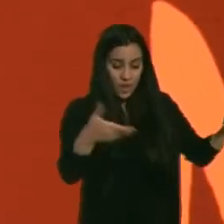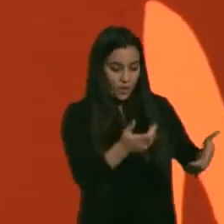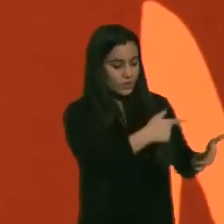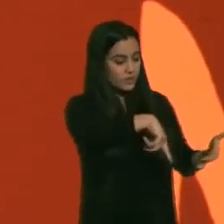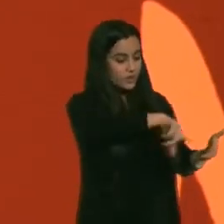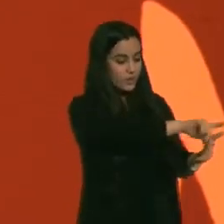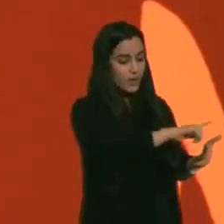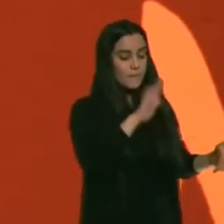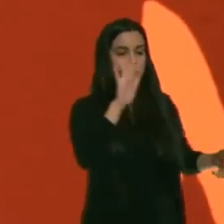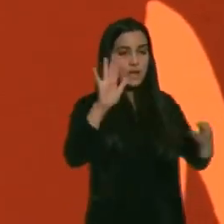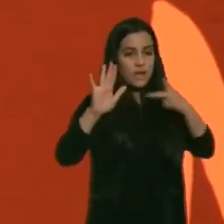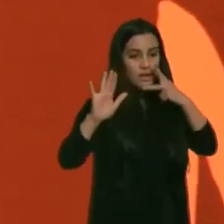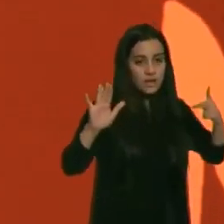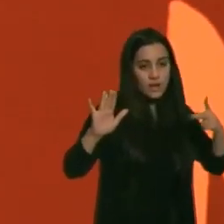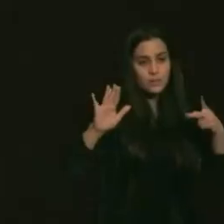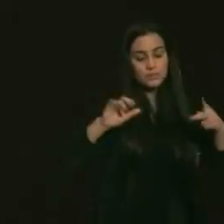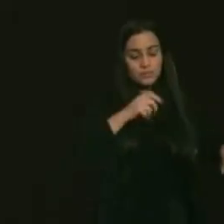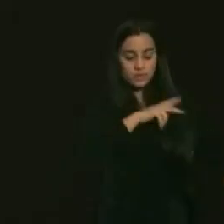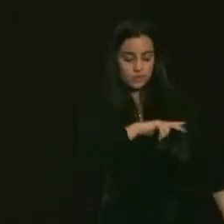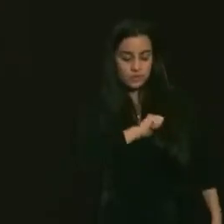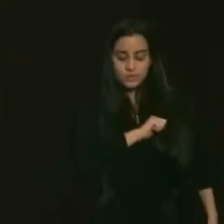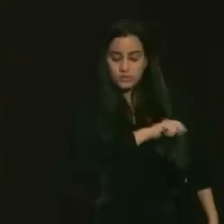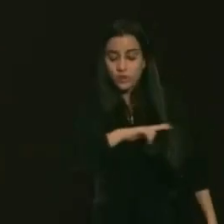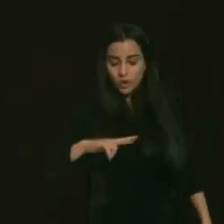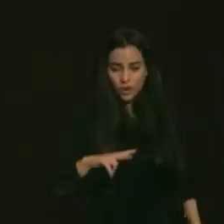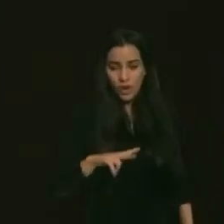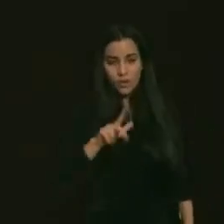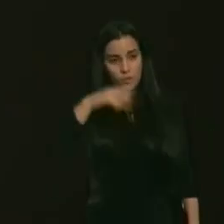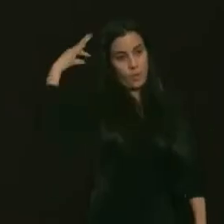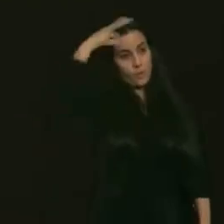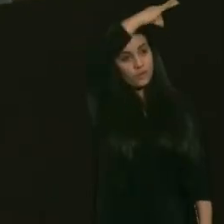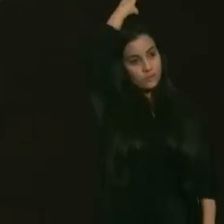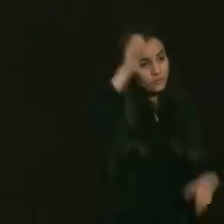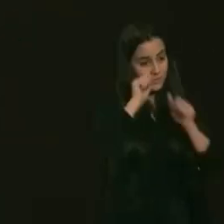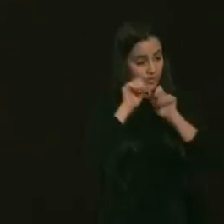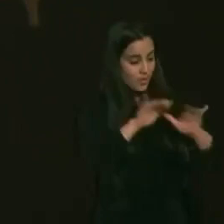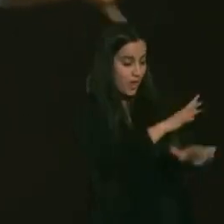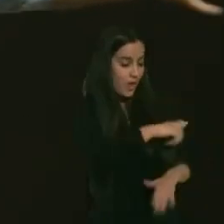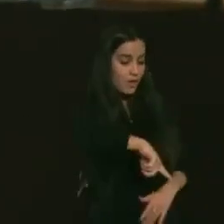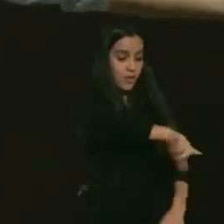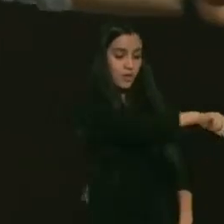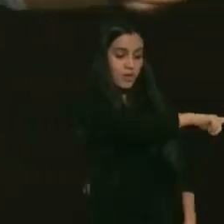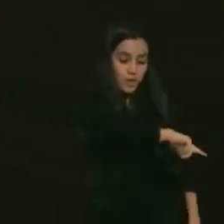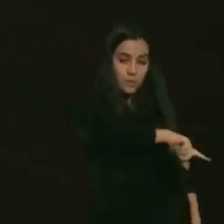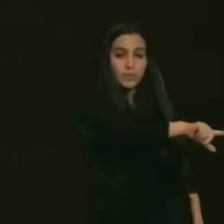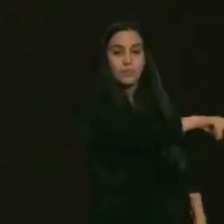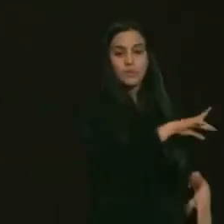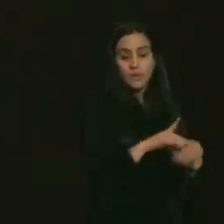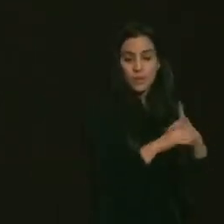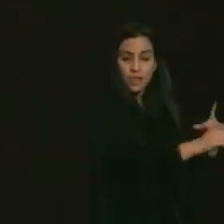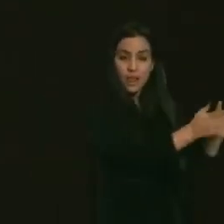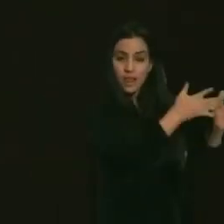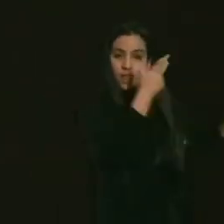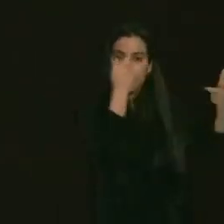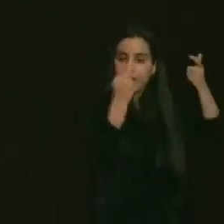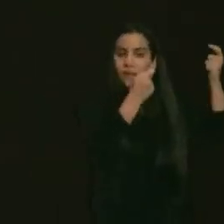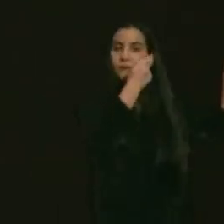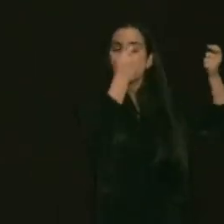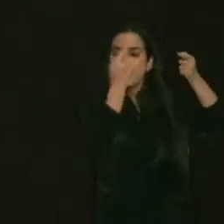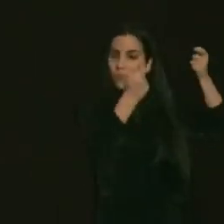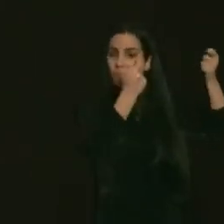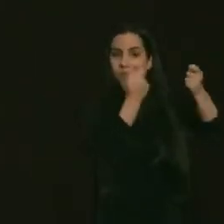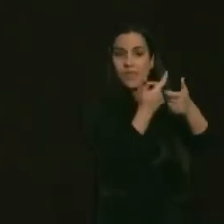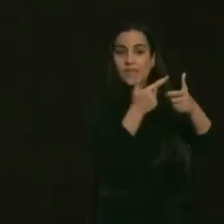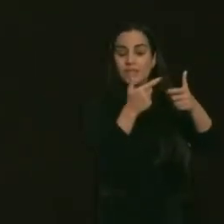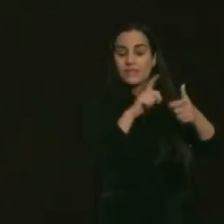se cumpre a profecia de Joel, o Espírito foi derramado sobre toda a carne. Aleluia! Existe